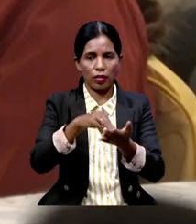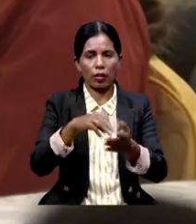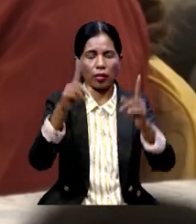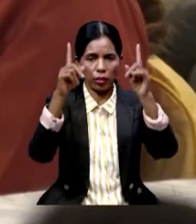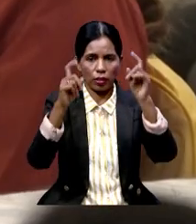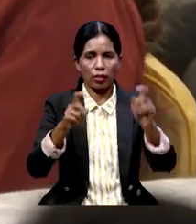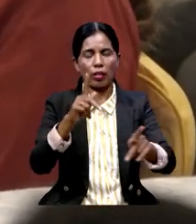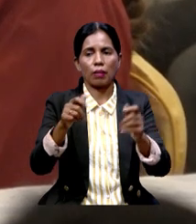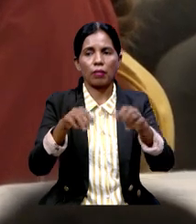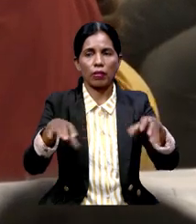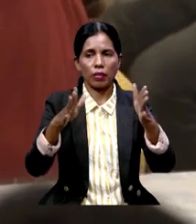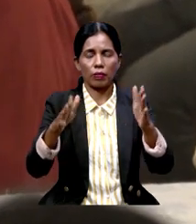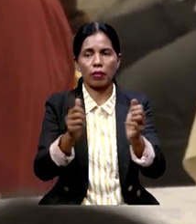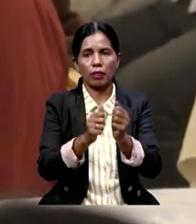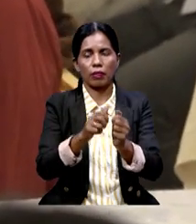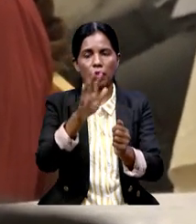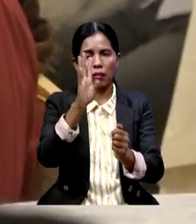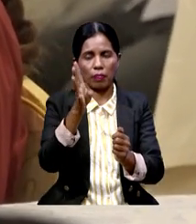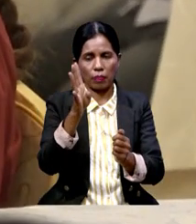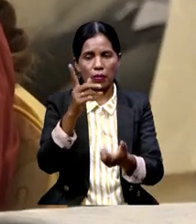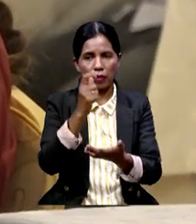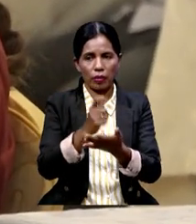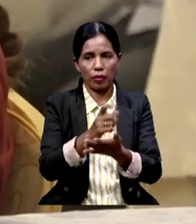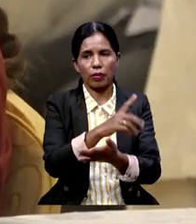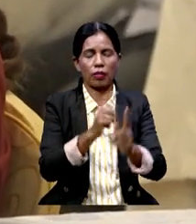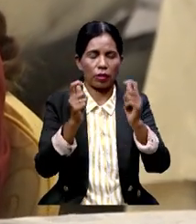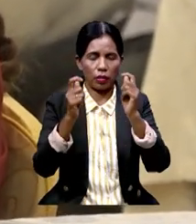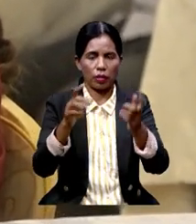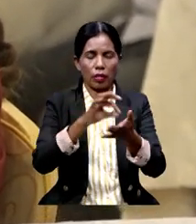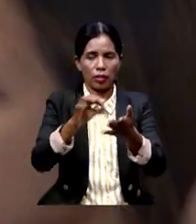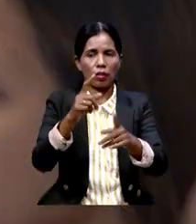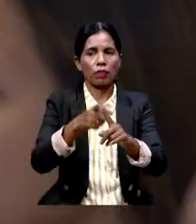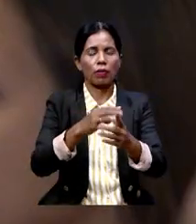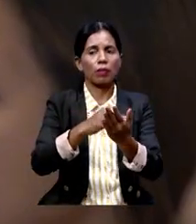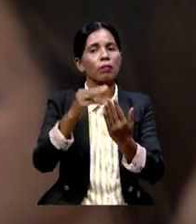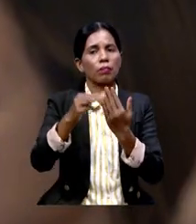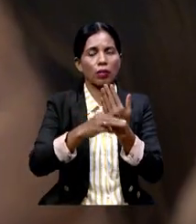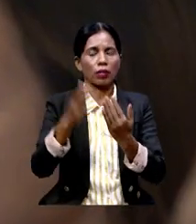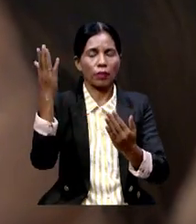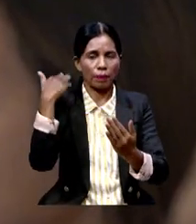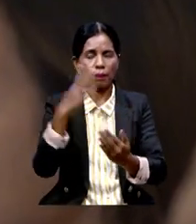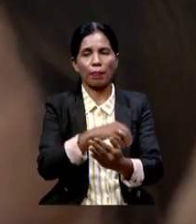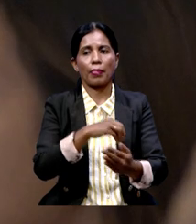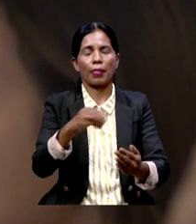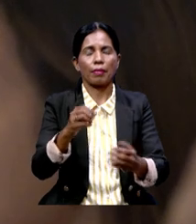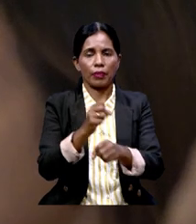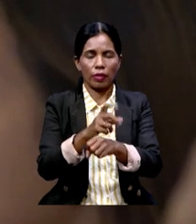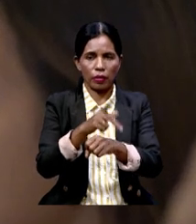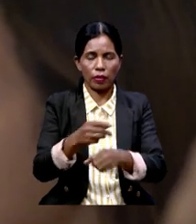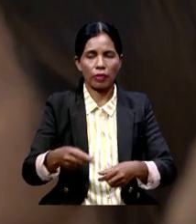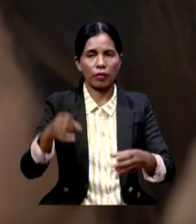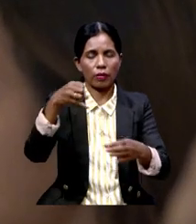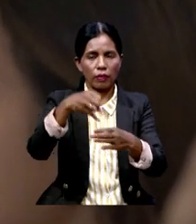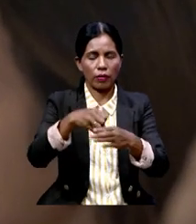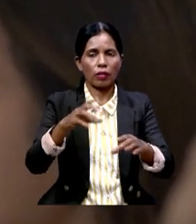trabalhador Timoroan, Rihun Hatulu Resin, nebetiron a testa escrita e a fula Março Liubá. E a correção né, se for para se envolver